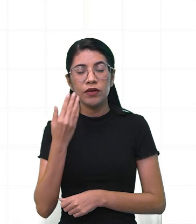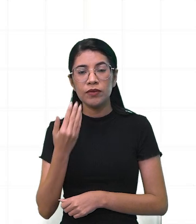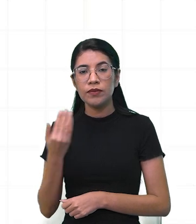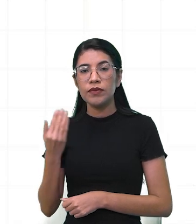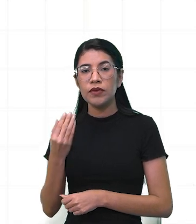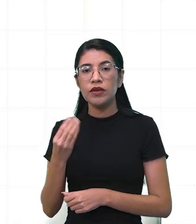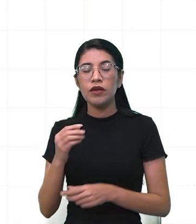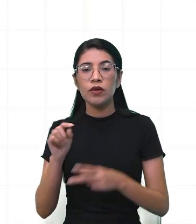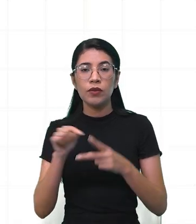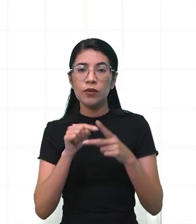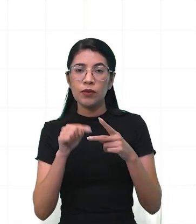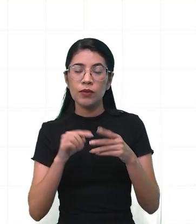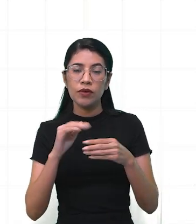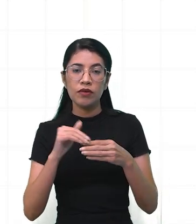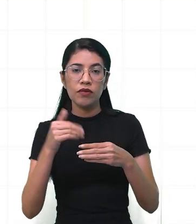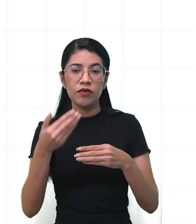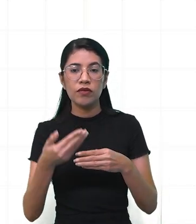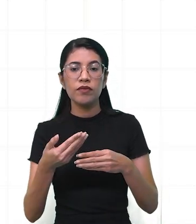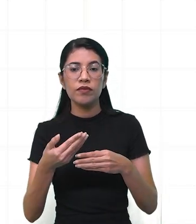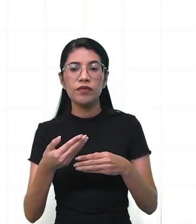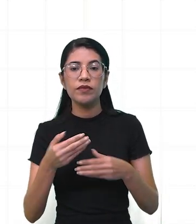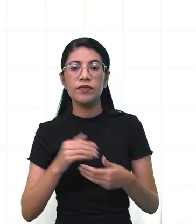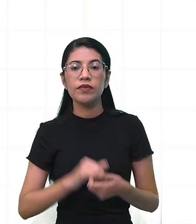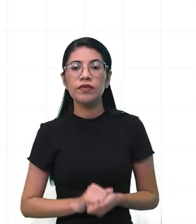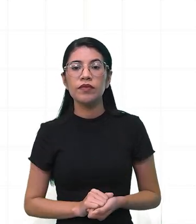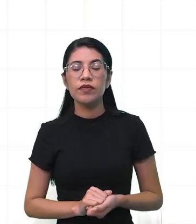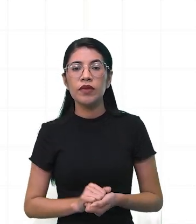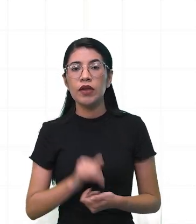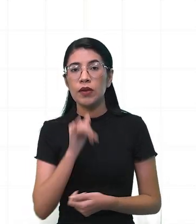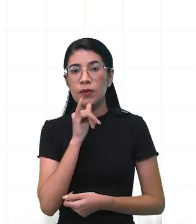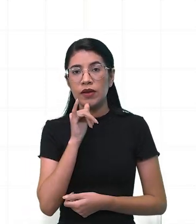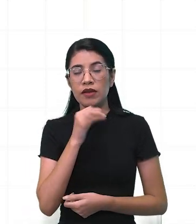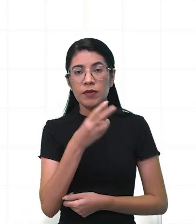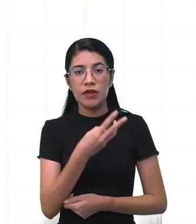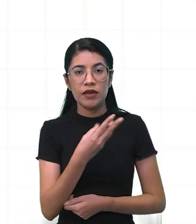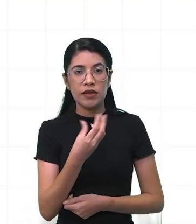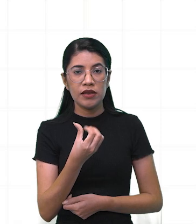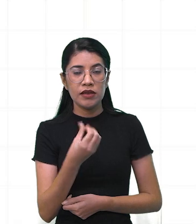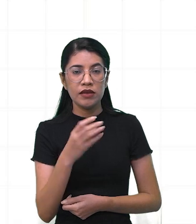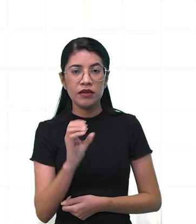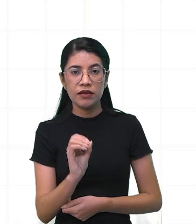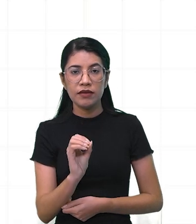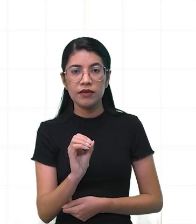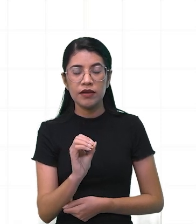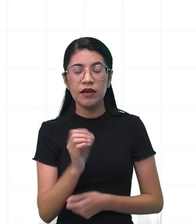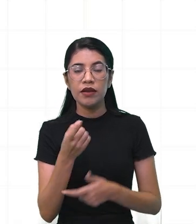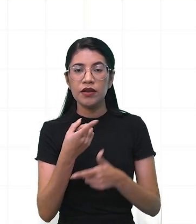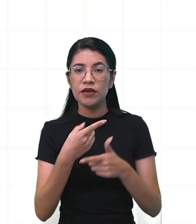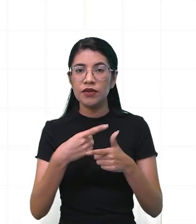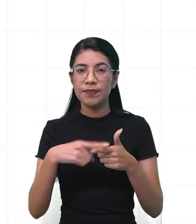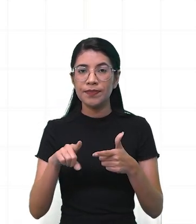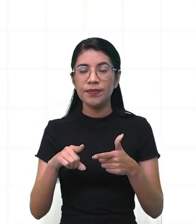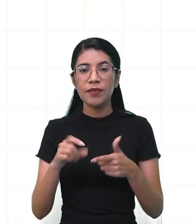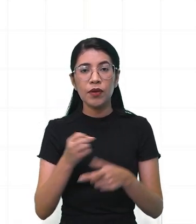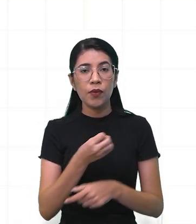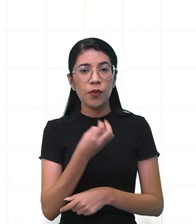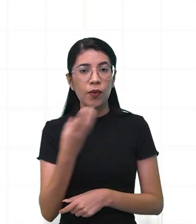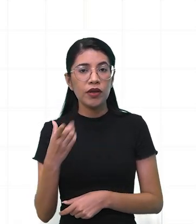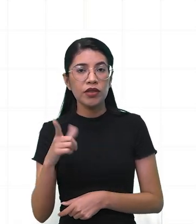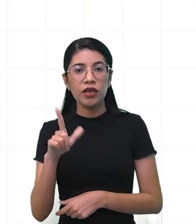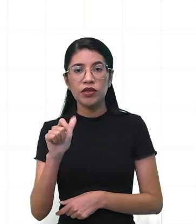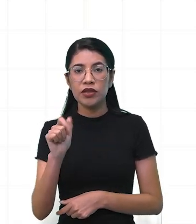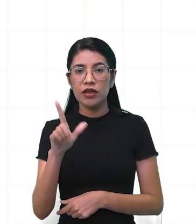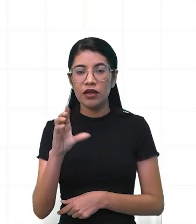ângulos externos, tá? Que no caso aí é 360 graus, né? E dividindo pelo número de